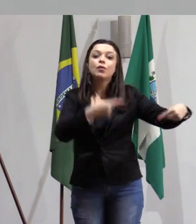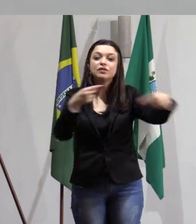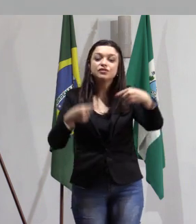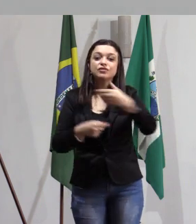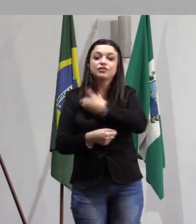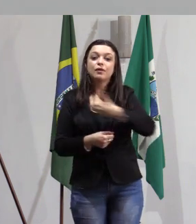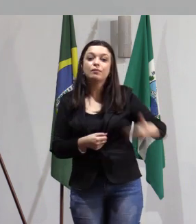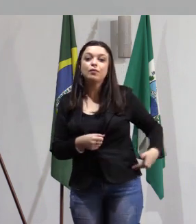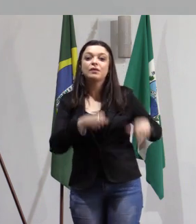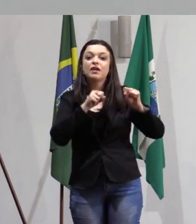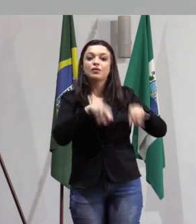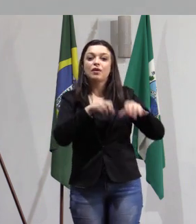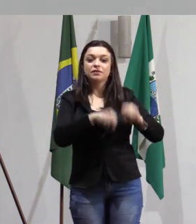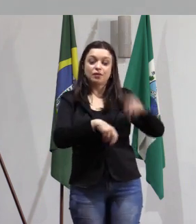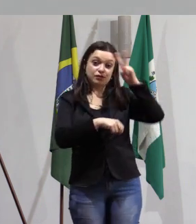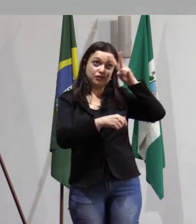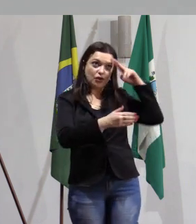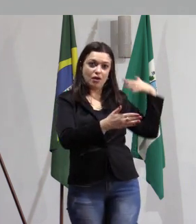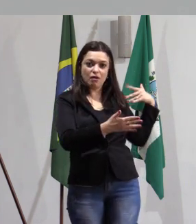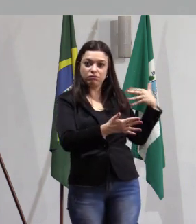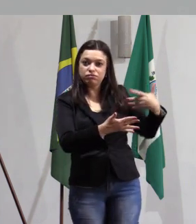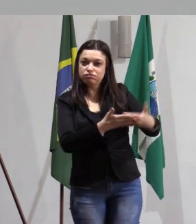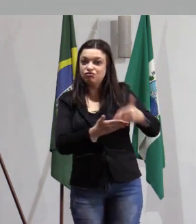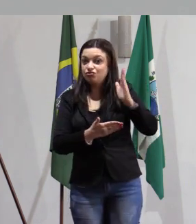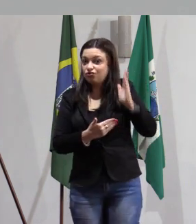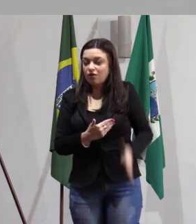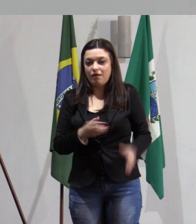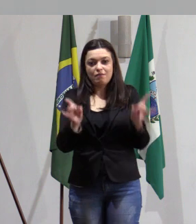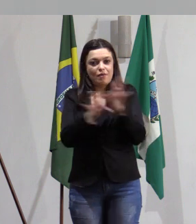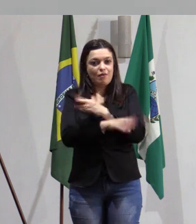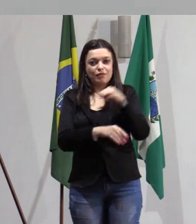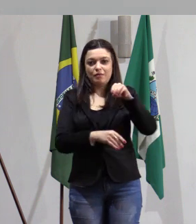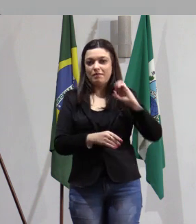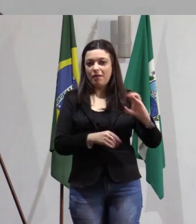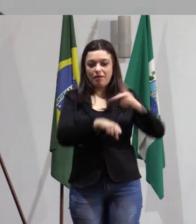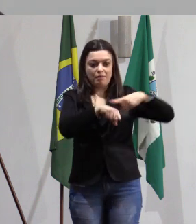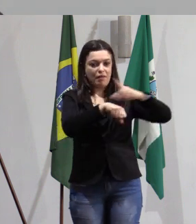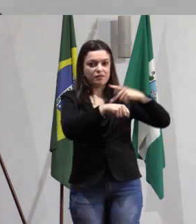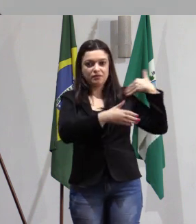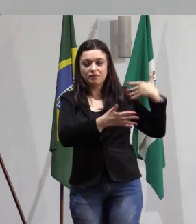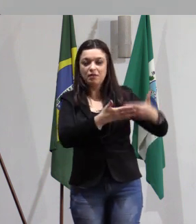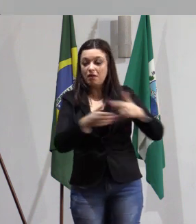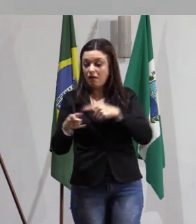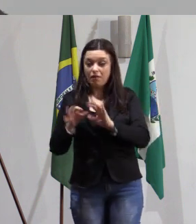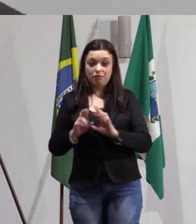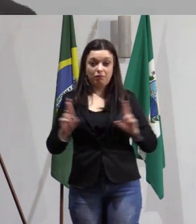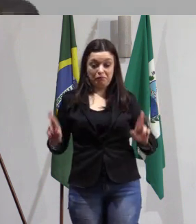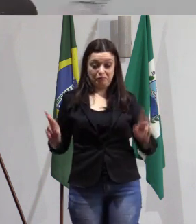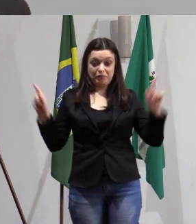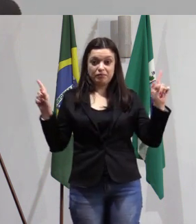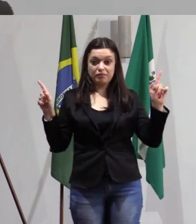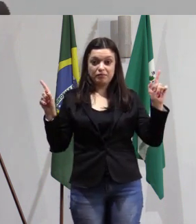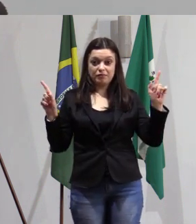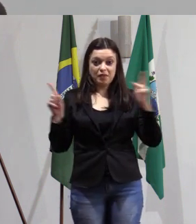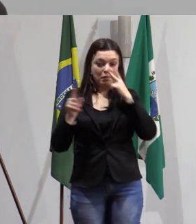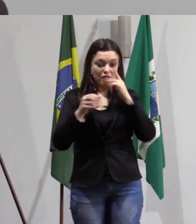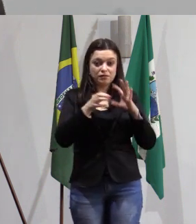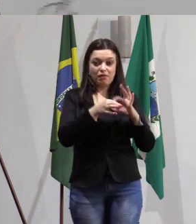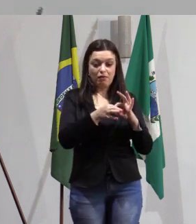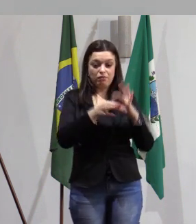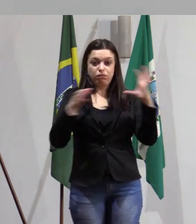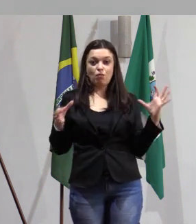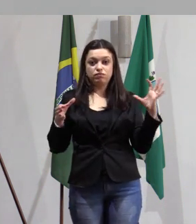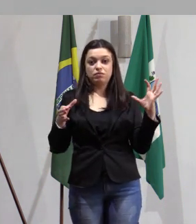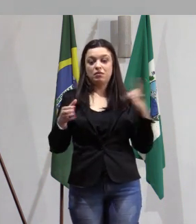de educação, que historicamente têm sido feitas, normativamente têm sido feitas, no nosso país. Parece que é um desacoplamento.